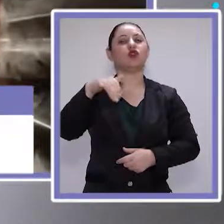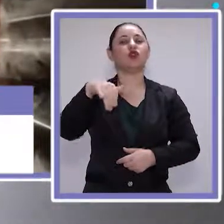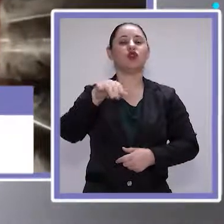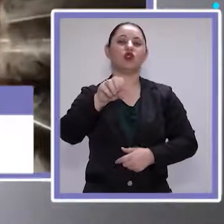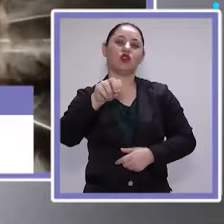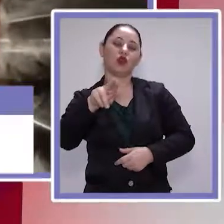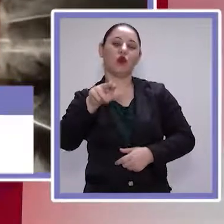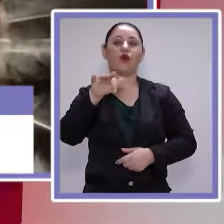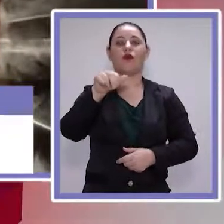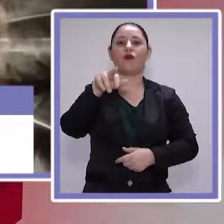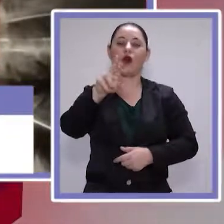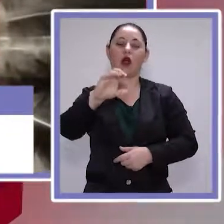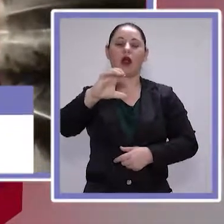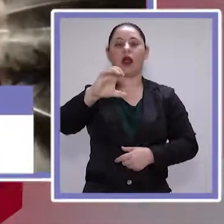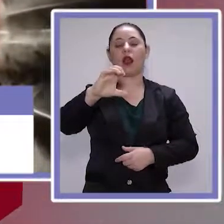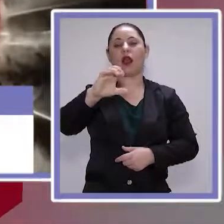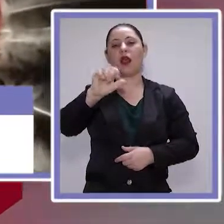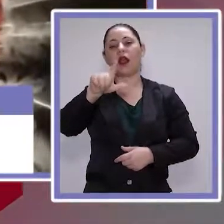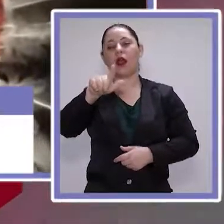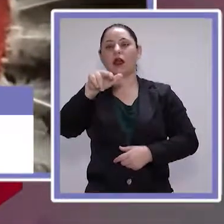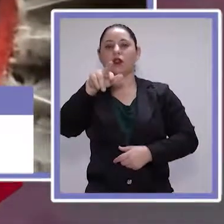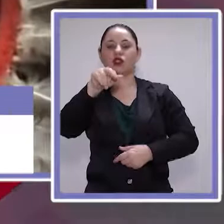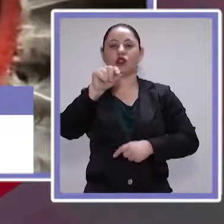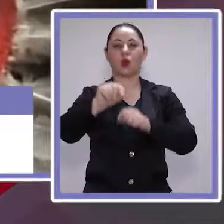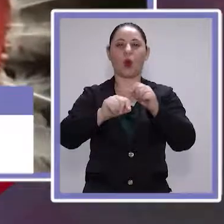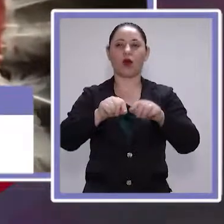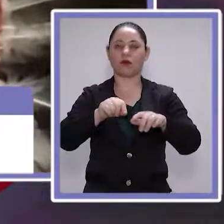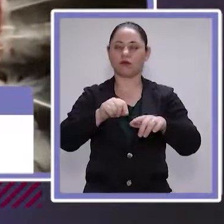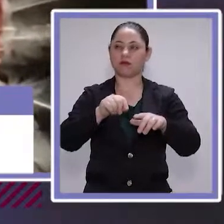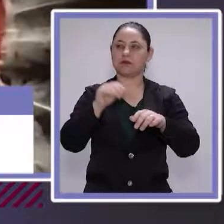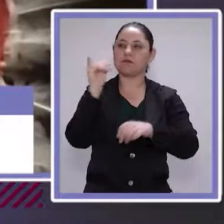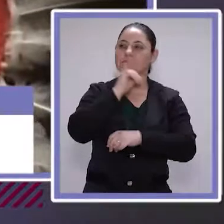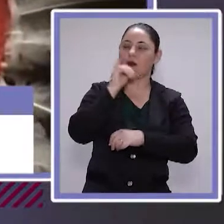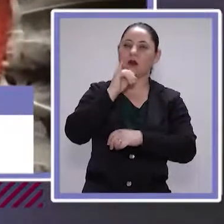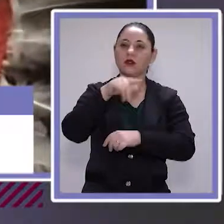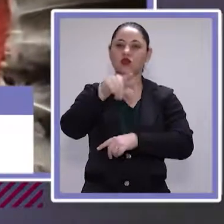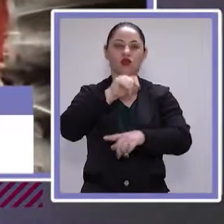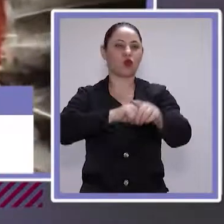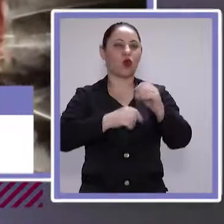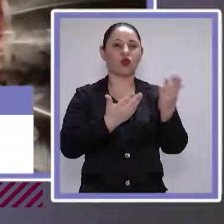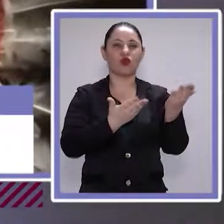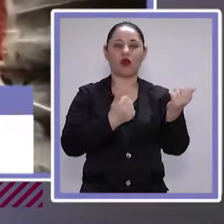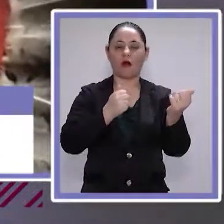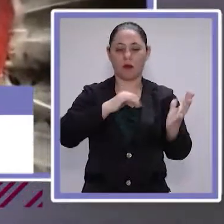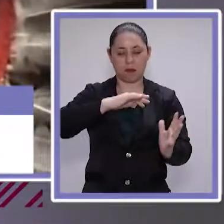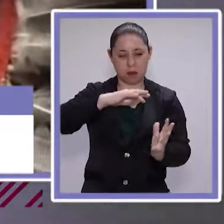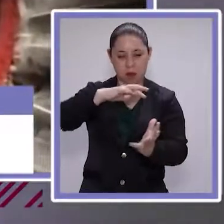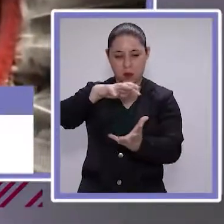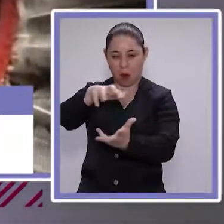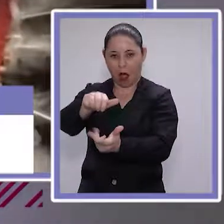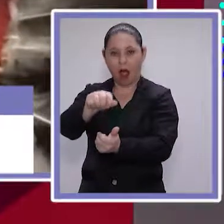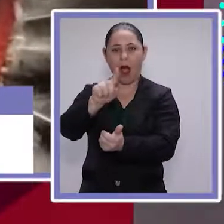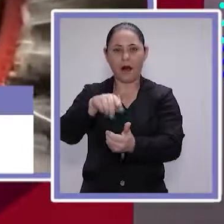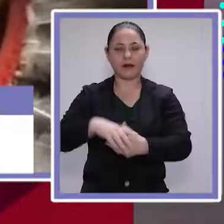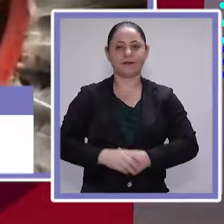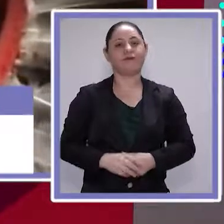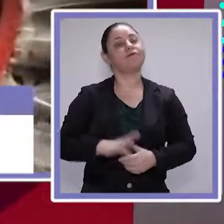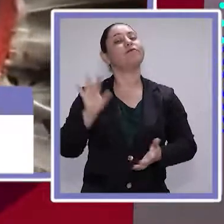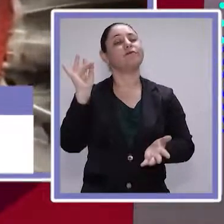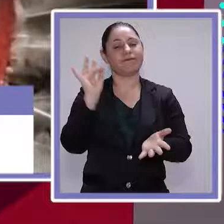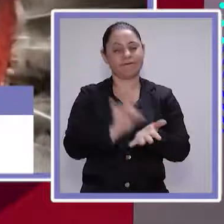Youth for Climate. Ele foi provocado pelo governo da Itália, que selecionou jovens pelo mundo inteiro, foi